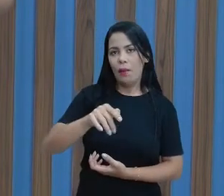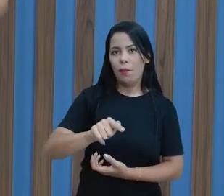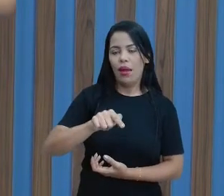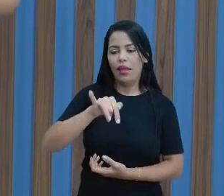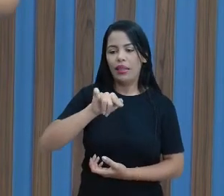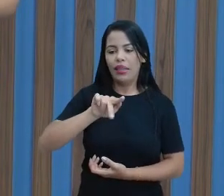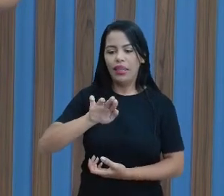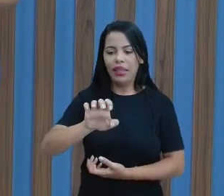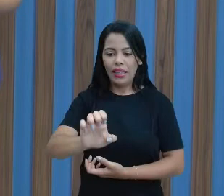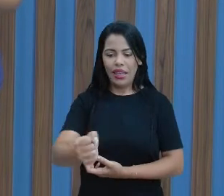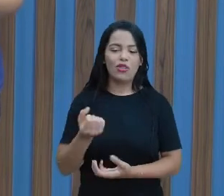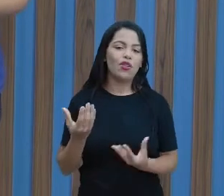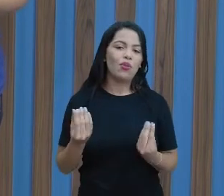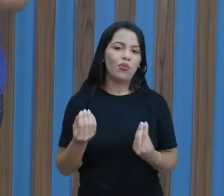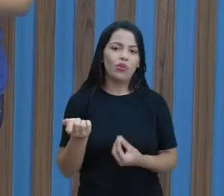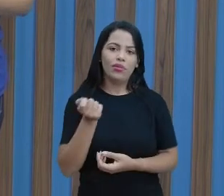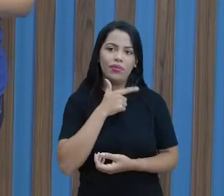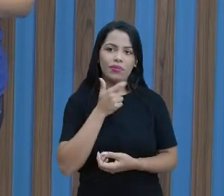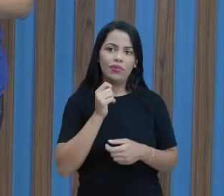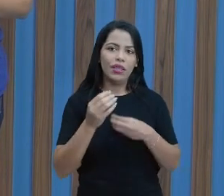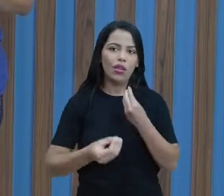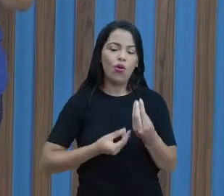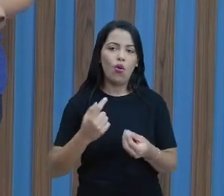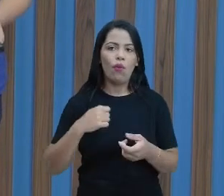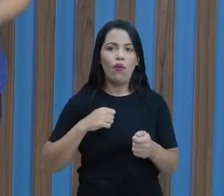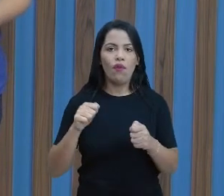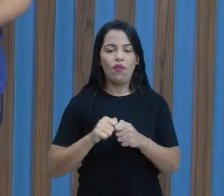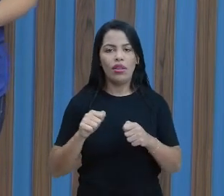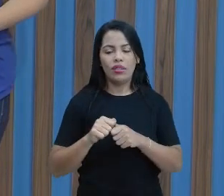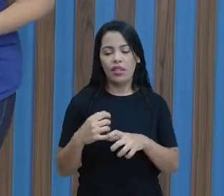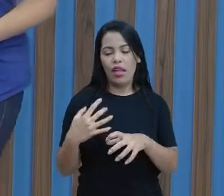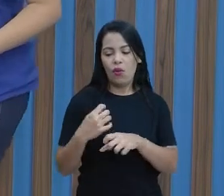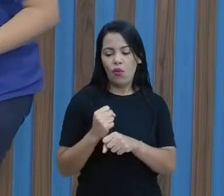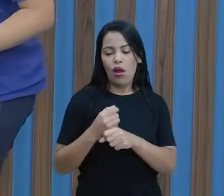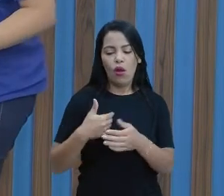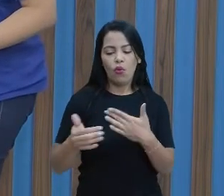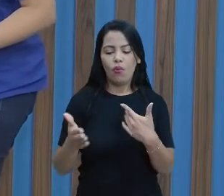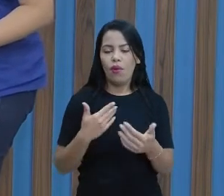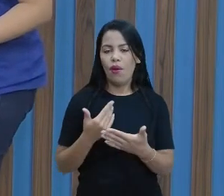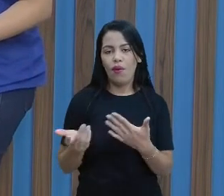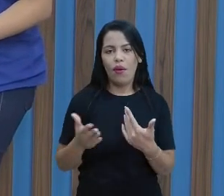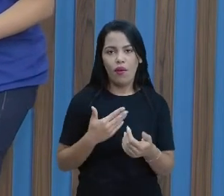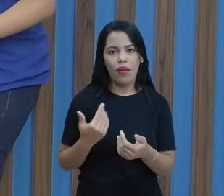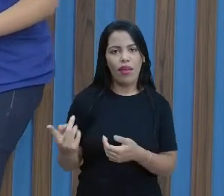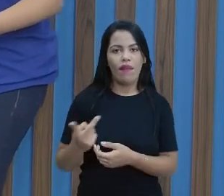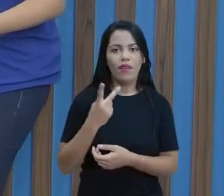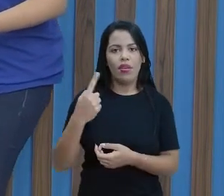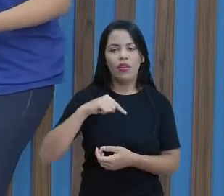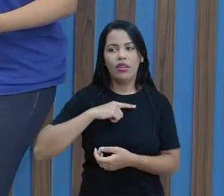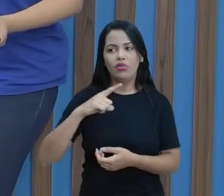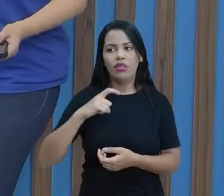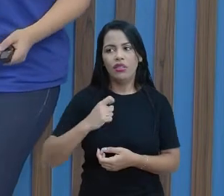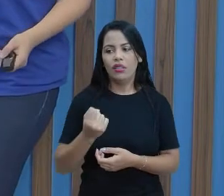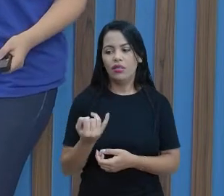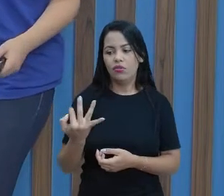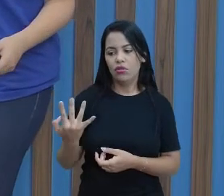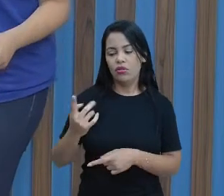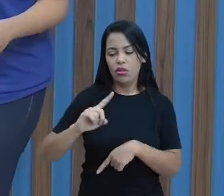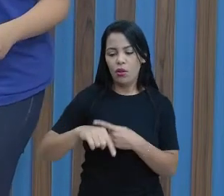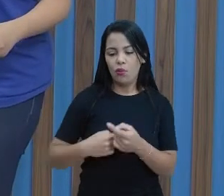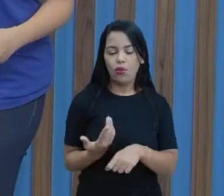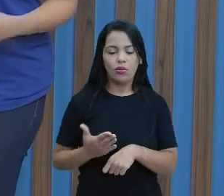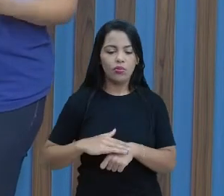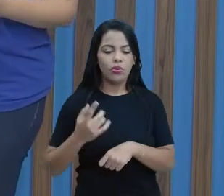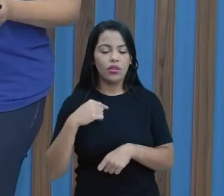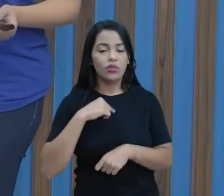dessa relação. Como é que eu vou calcular para qualquer valor que a gente tenha essa quantidade, tá certo? A próxima situação que a gente vai